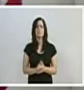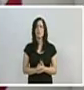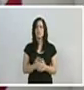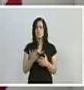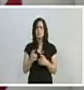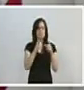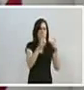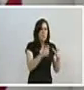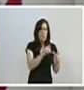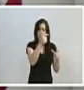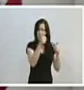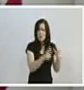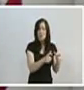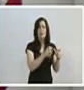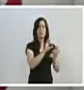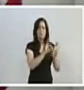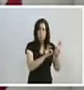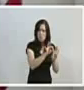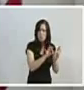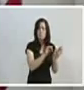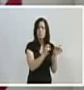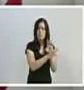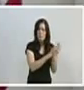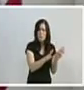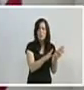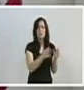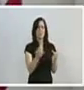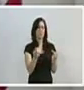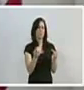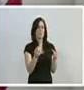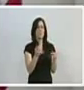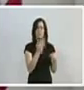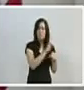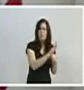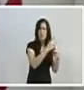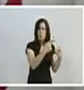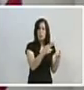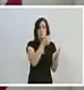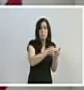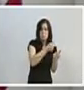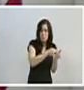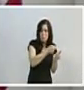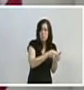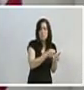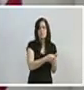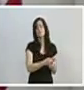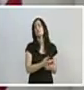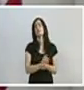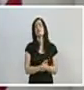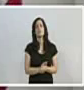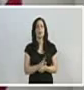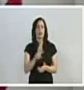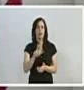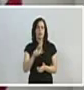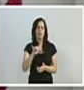União também totalmente definida? Atenderam algumas coisinhas obrigatórias, porque era impossível deixar, por exemplo, a Vila União sem